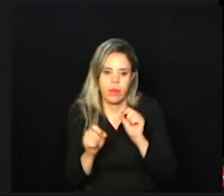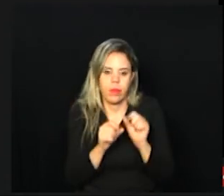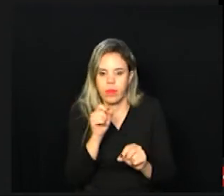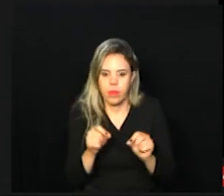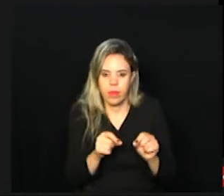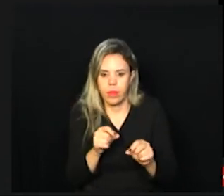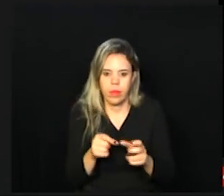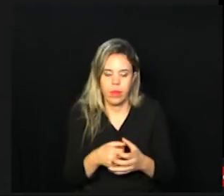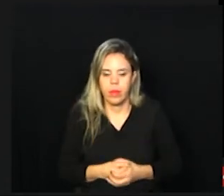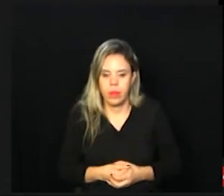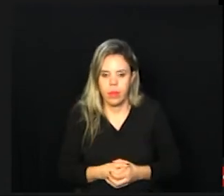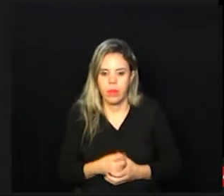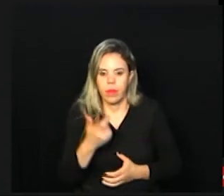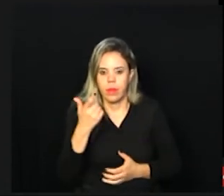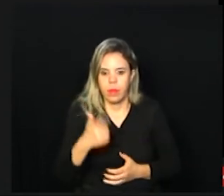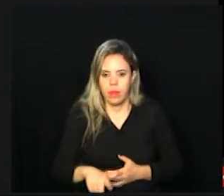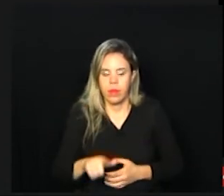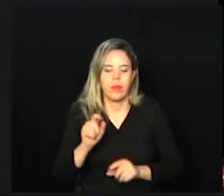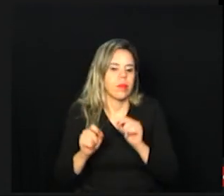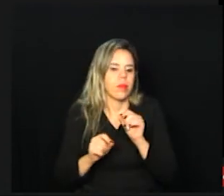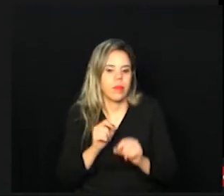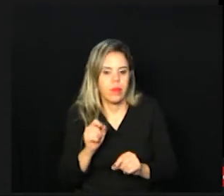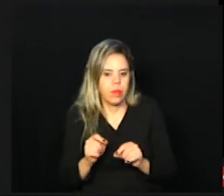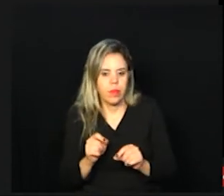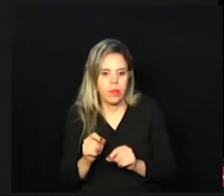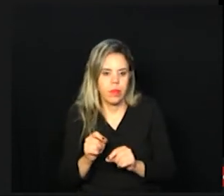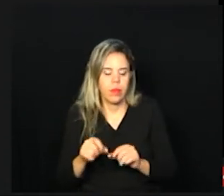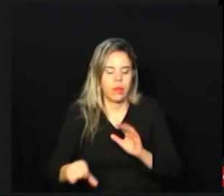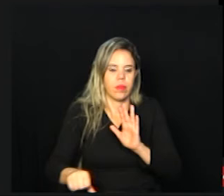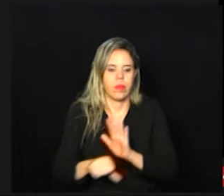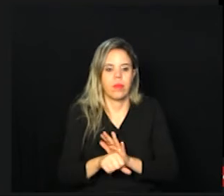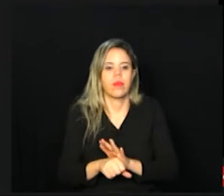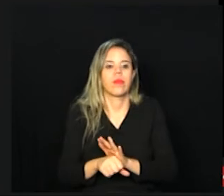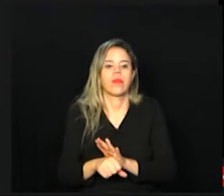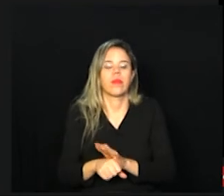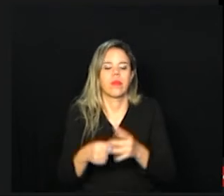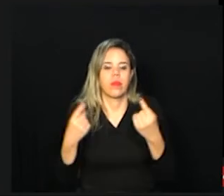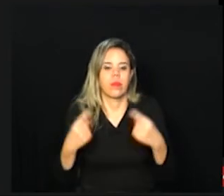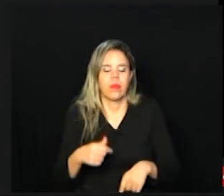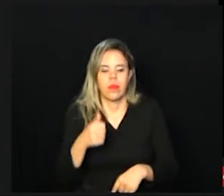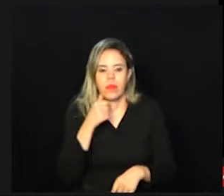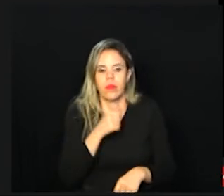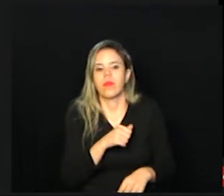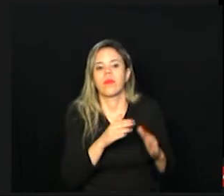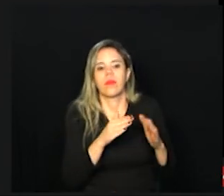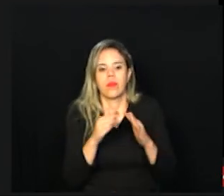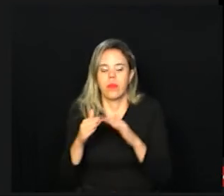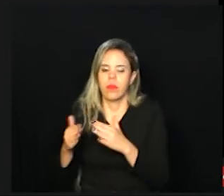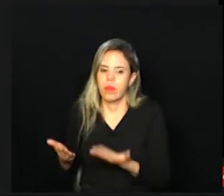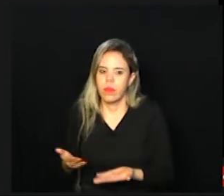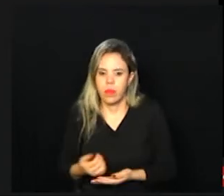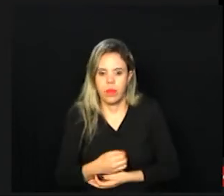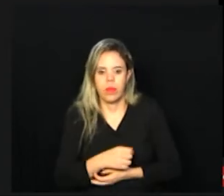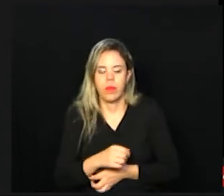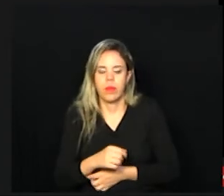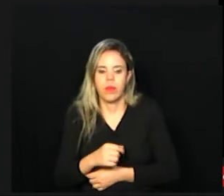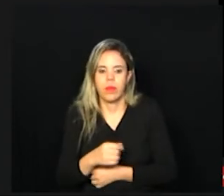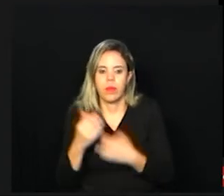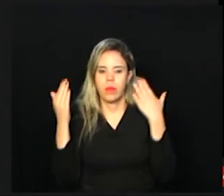a, mais uma vez, a criminalização da violência doméstica